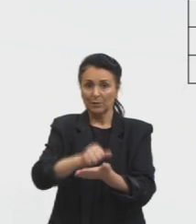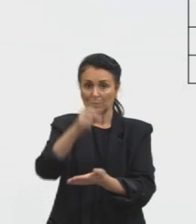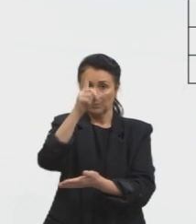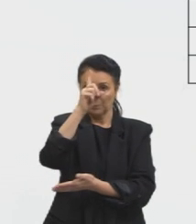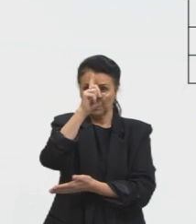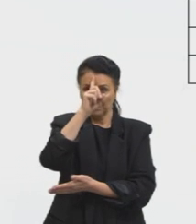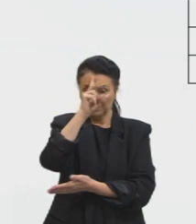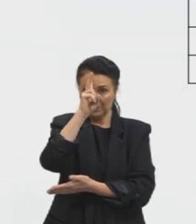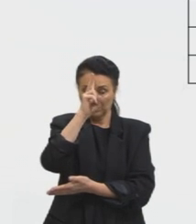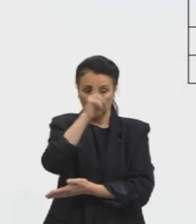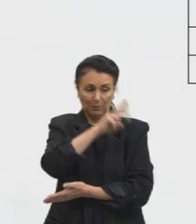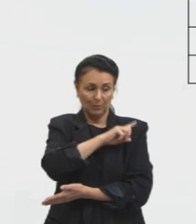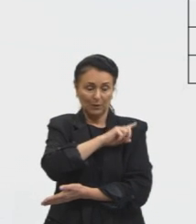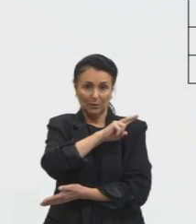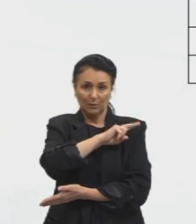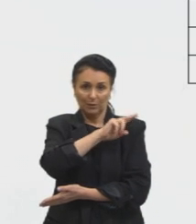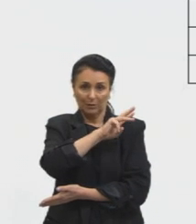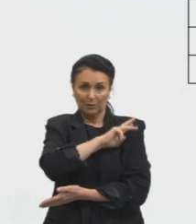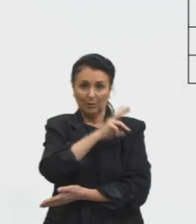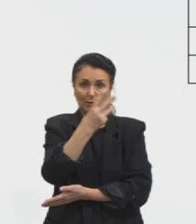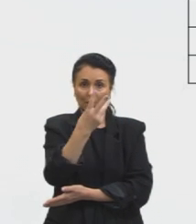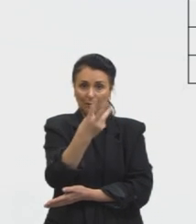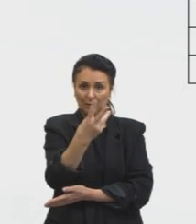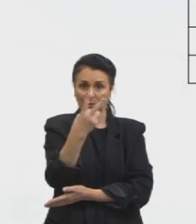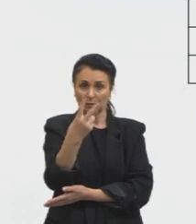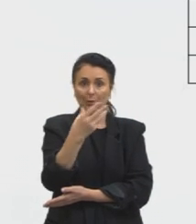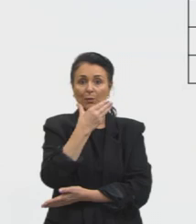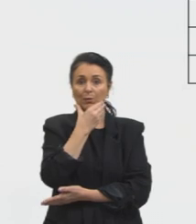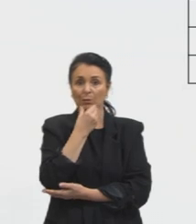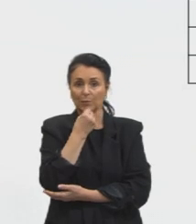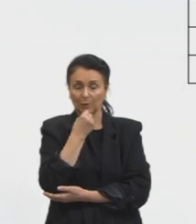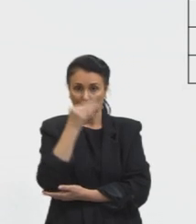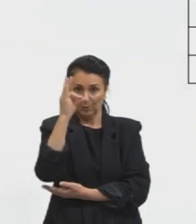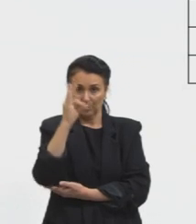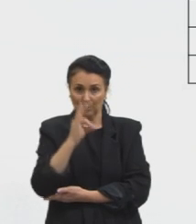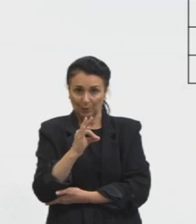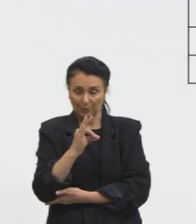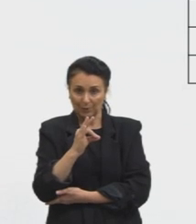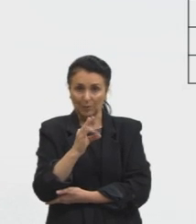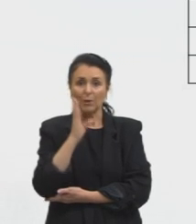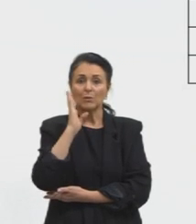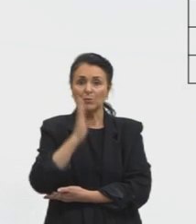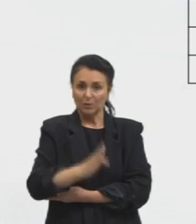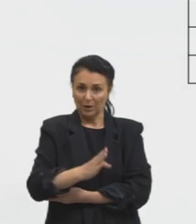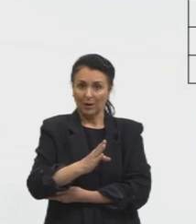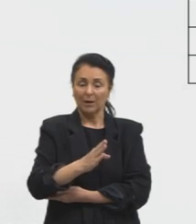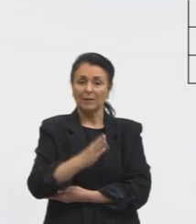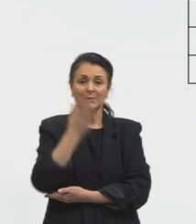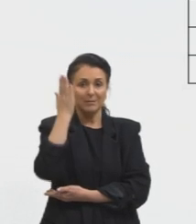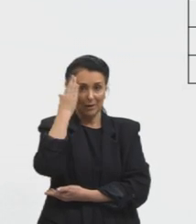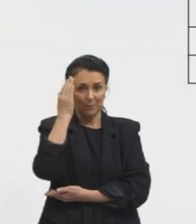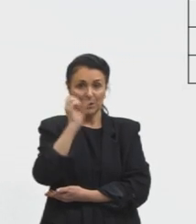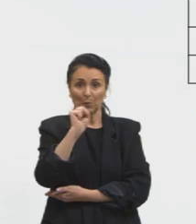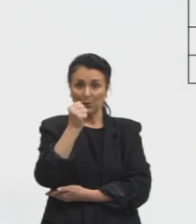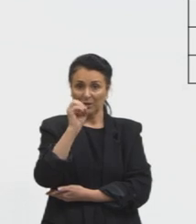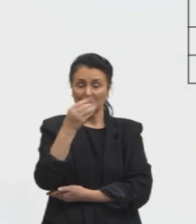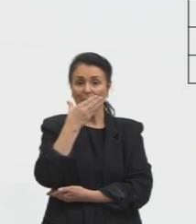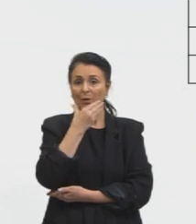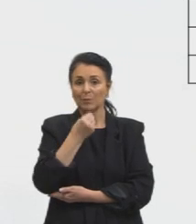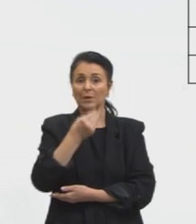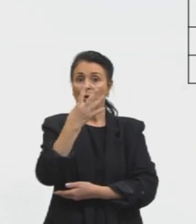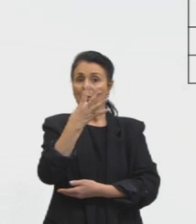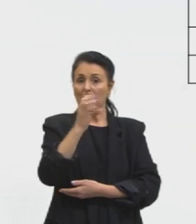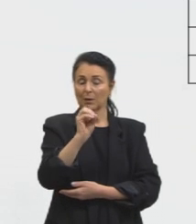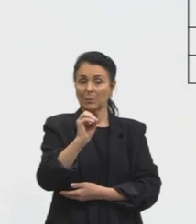primeira segunda ou terceira série A o centro só um homens Nós já Vimos que esse número corresponde 80 quarenta por cento